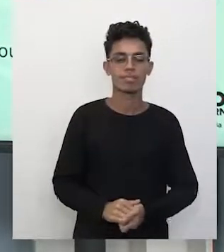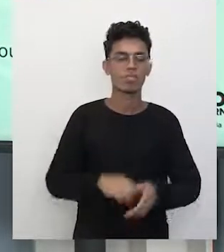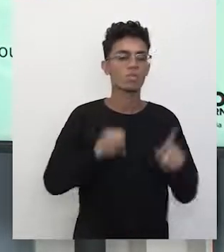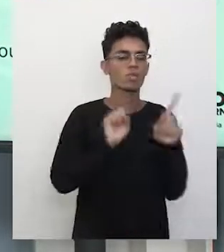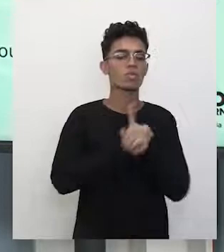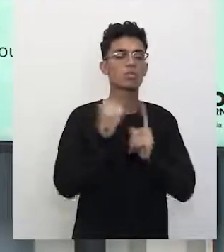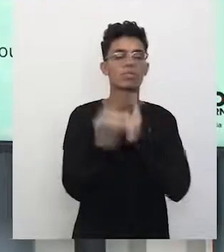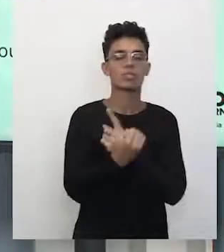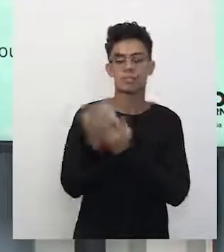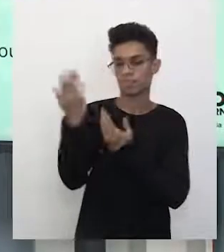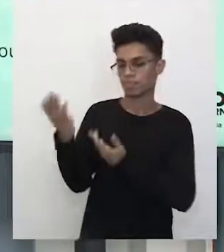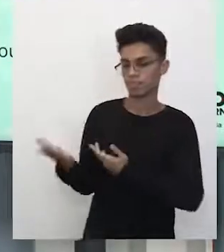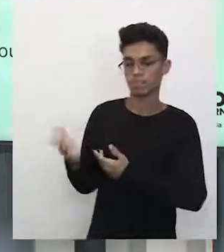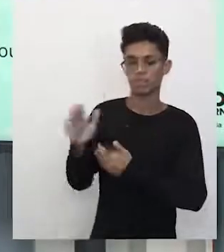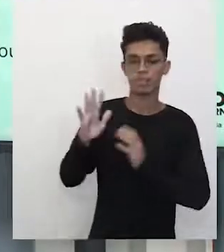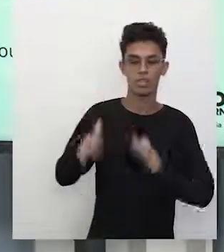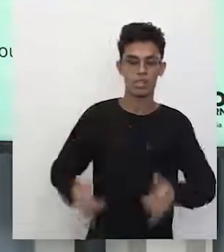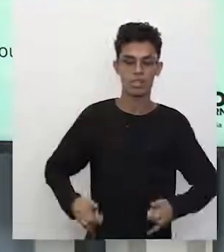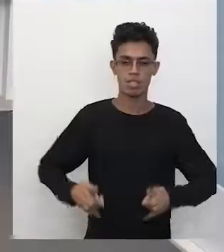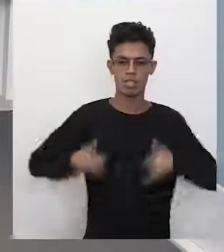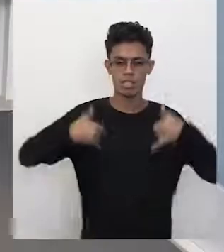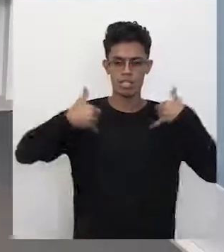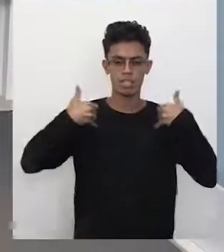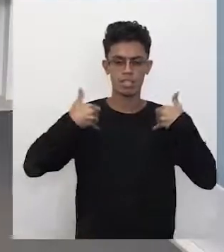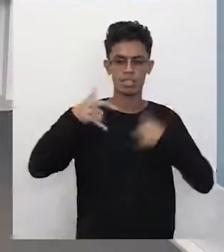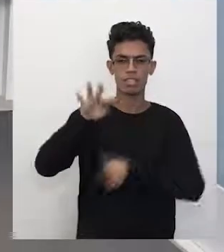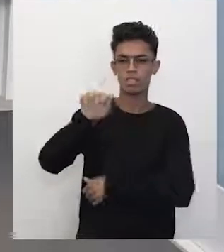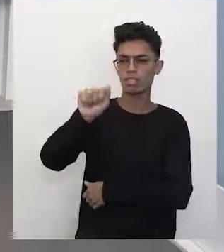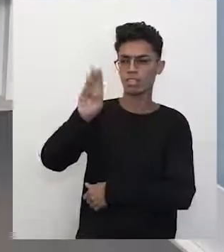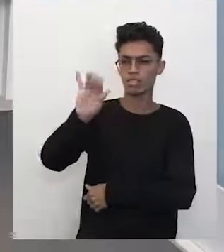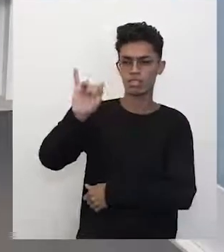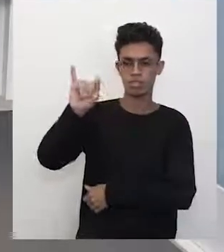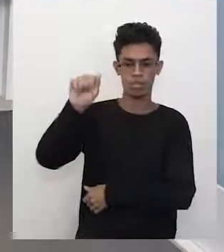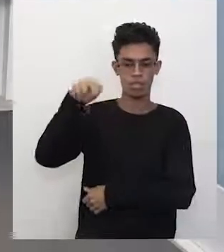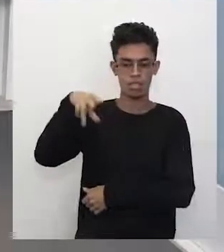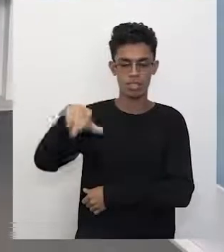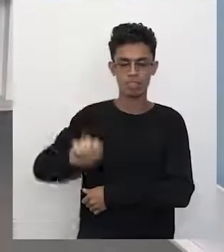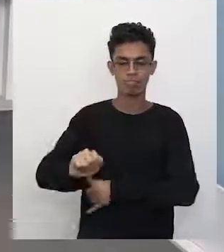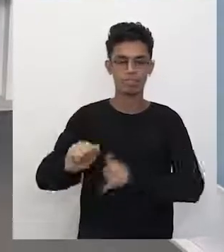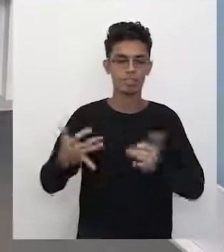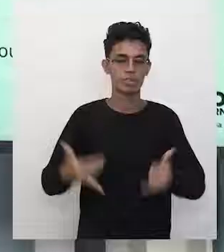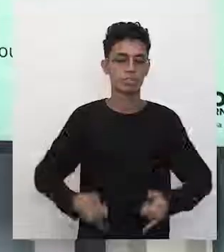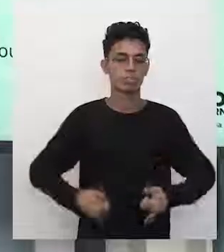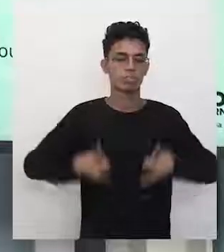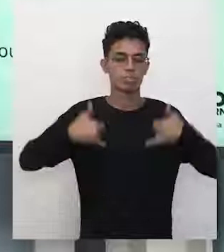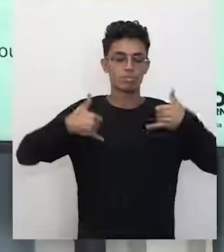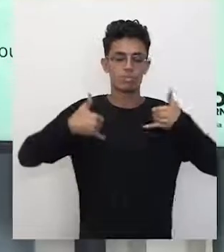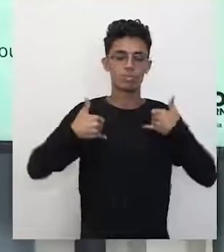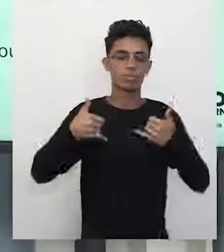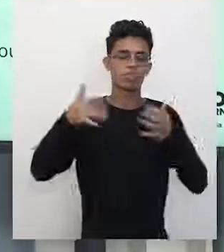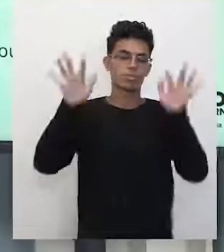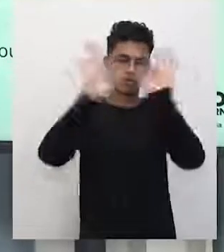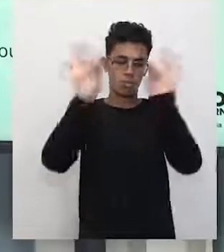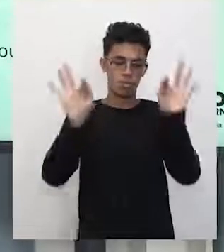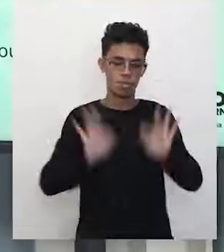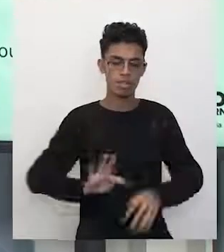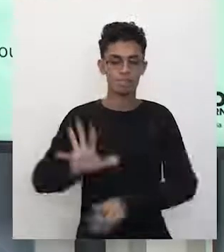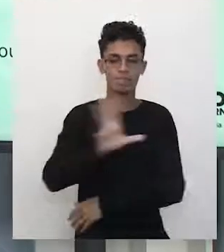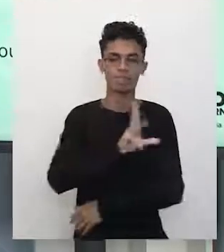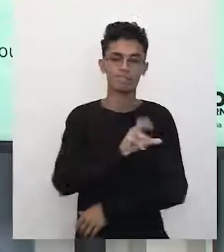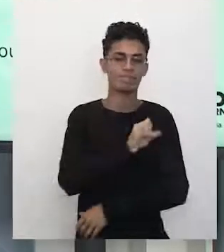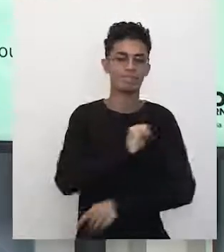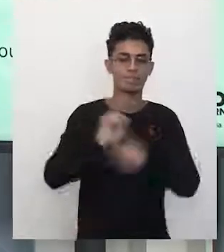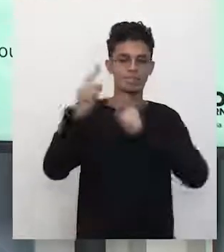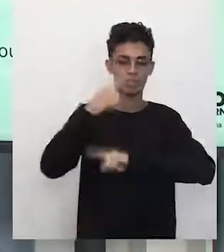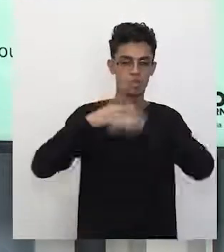sociologia, Fabiana, aniversário da Fabi, né, e a gente deseja aí muitas felicidades, muito amor, muitas conquistas,